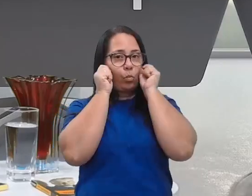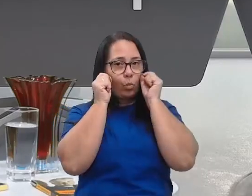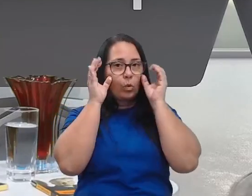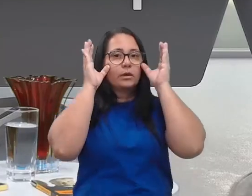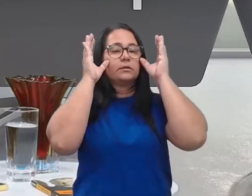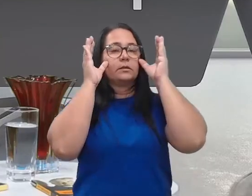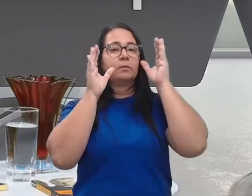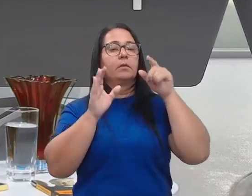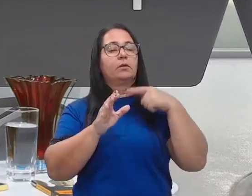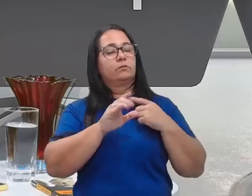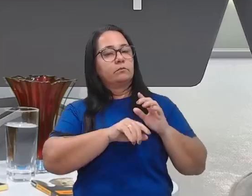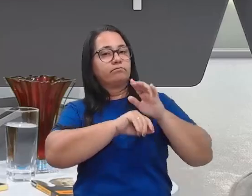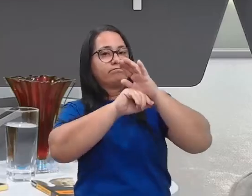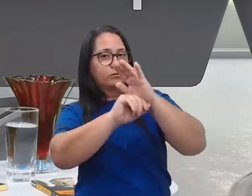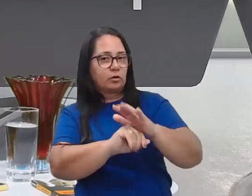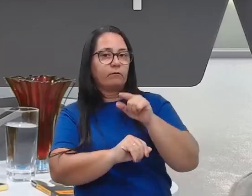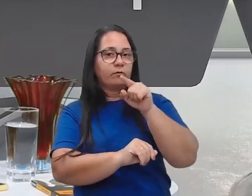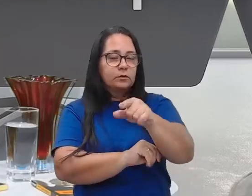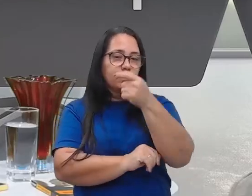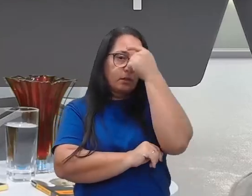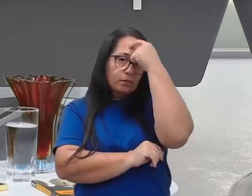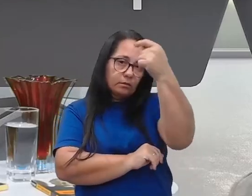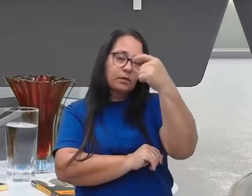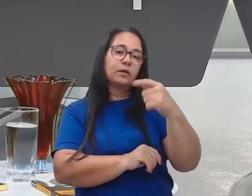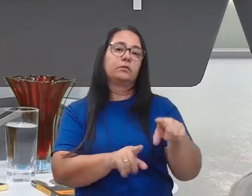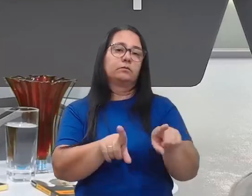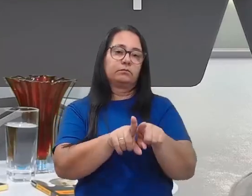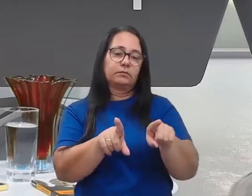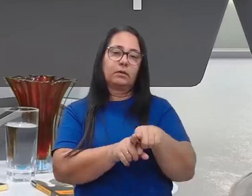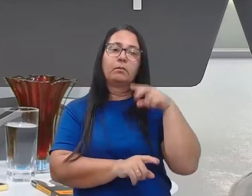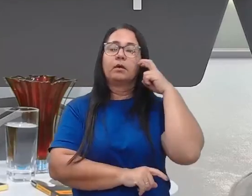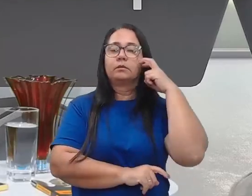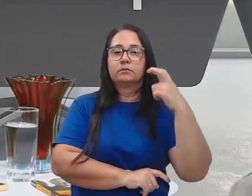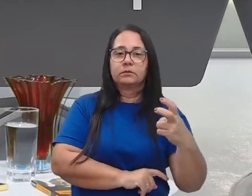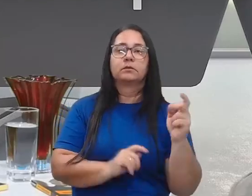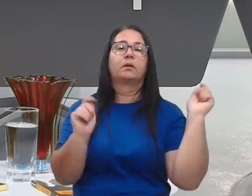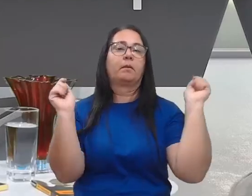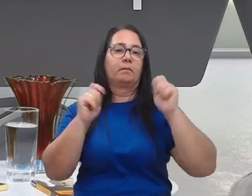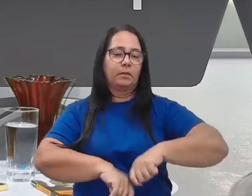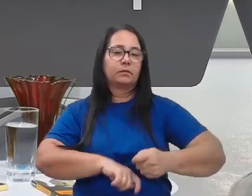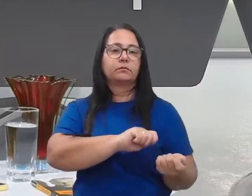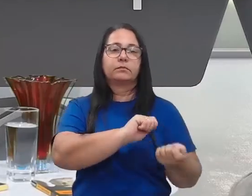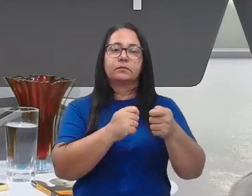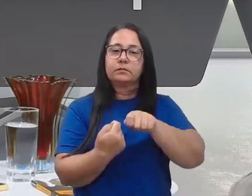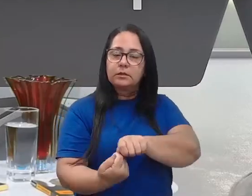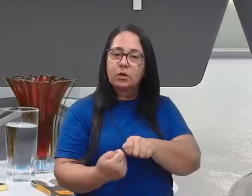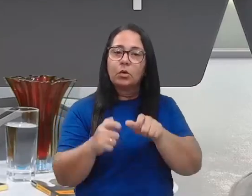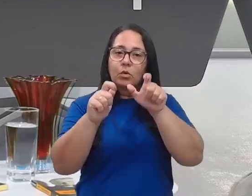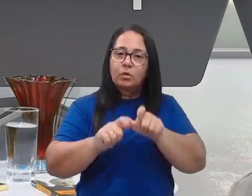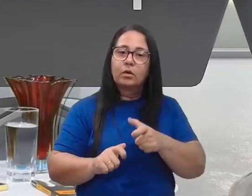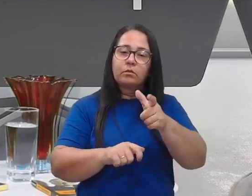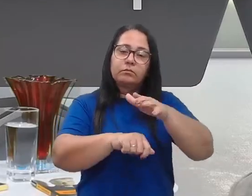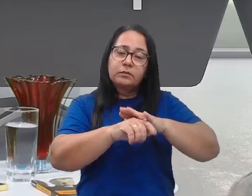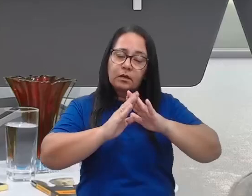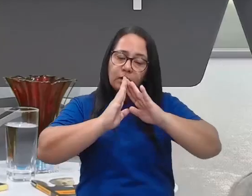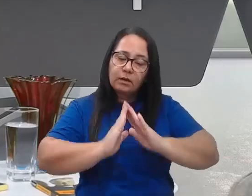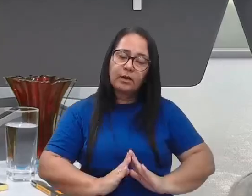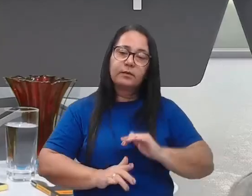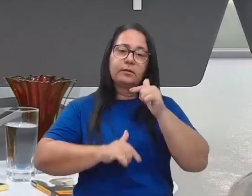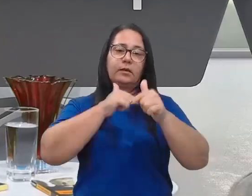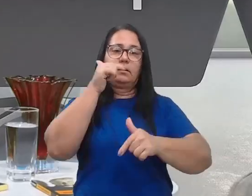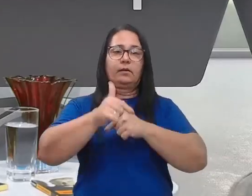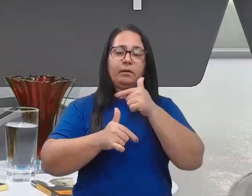sua inteligência, com a sua capacidade, adaptar isso para onde você estiver. Na sua casa, na sua empresa, no seu trabalho,